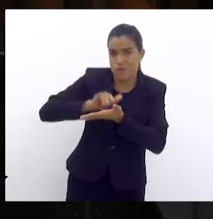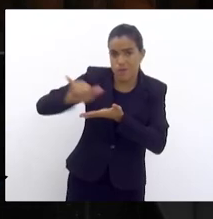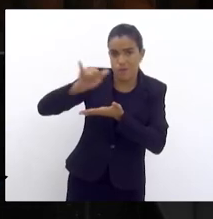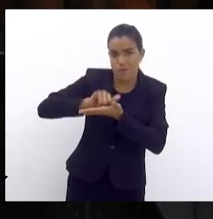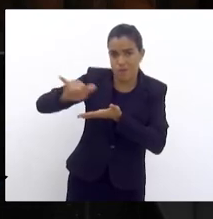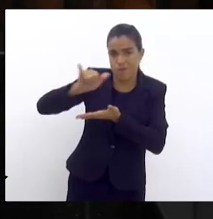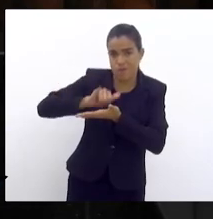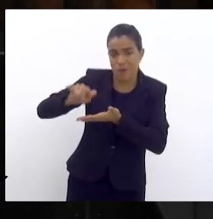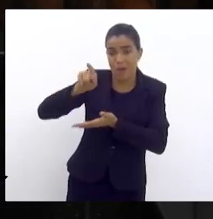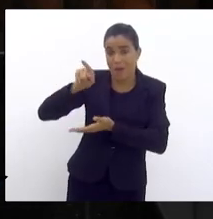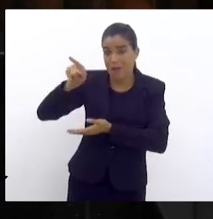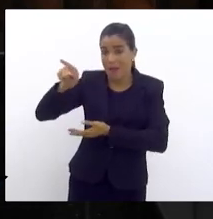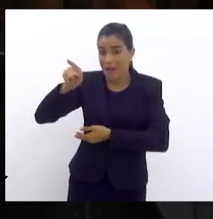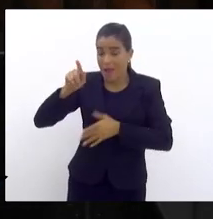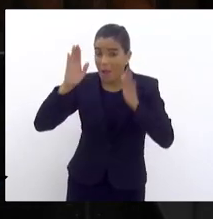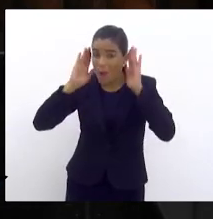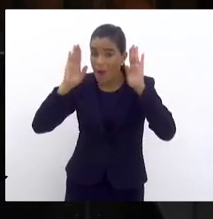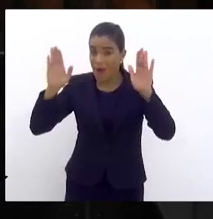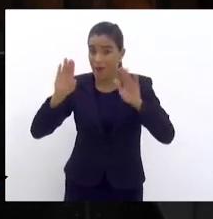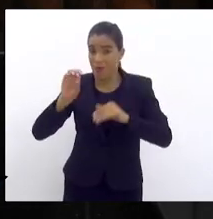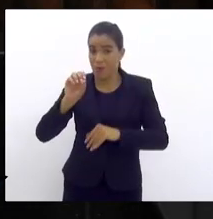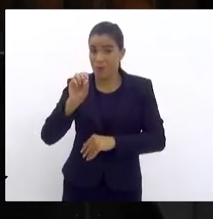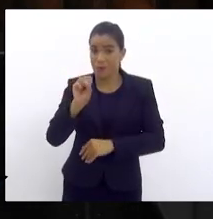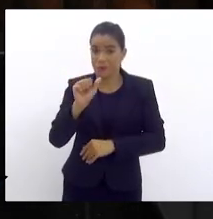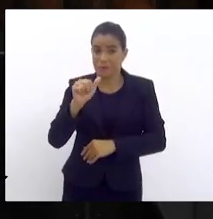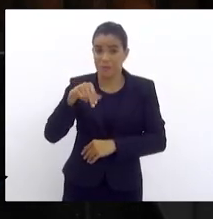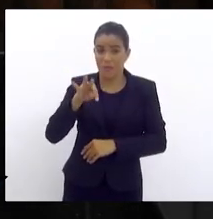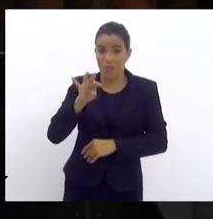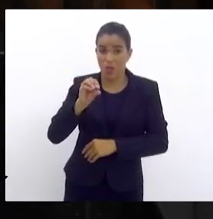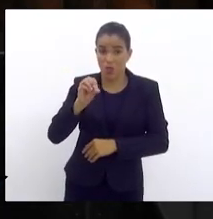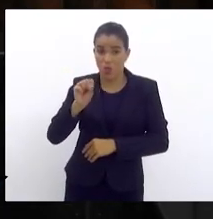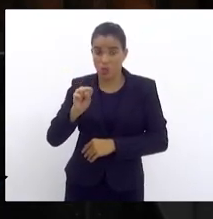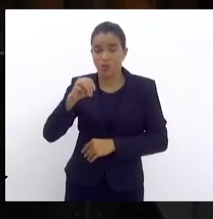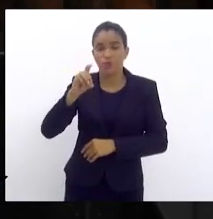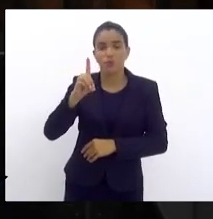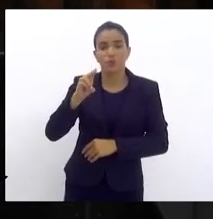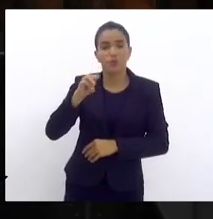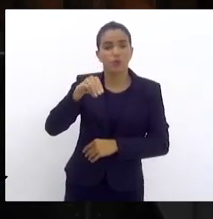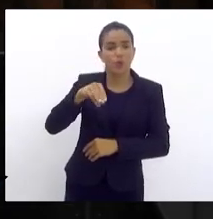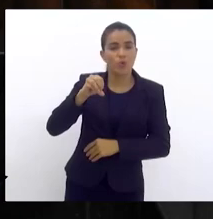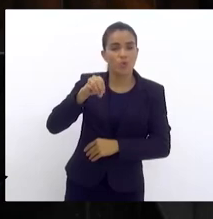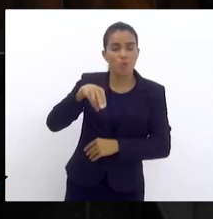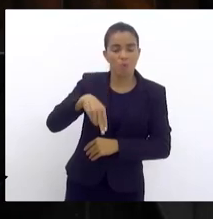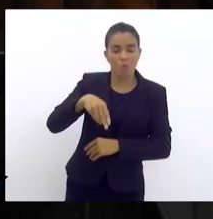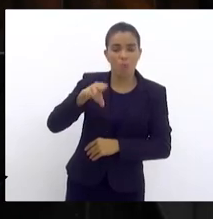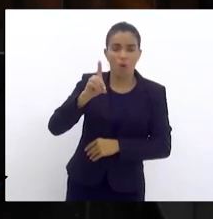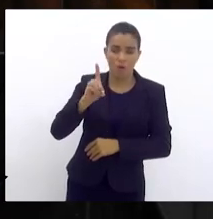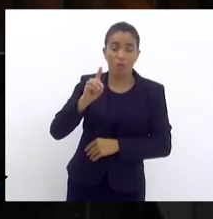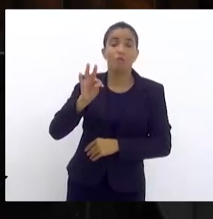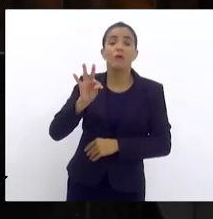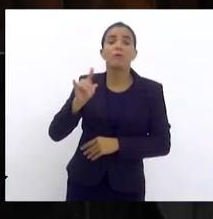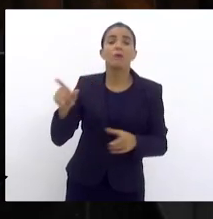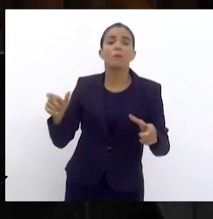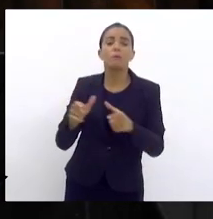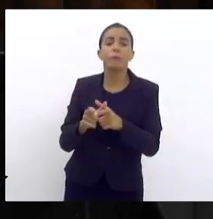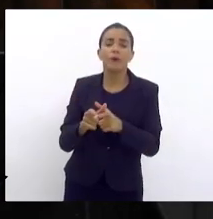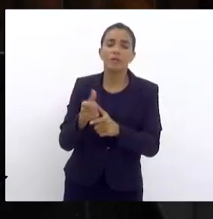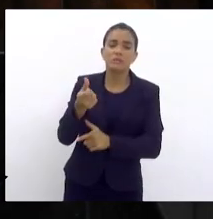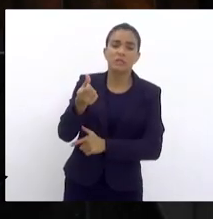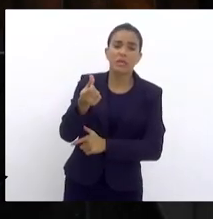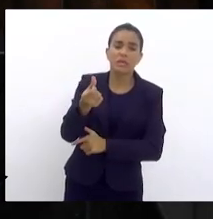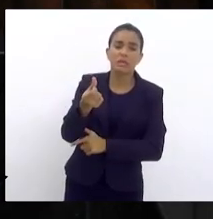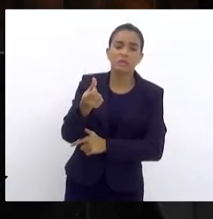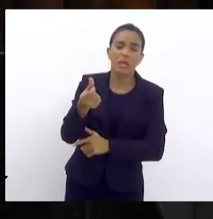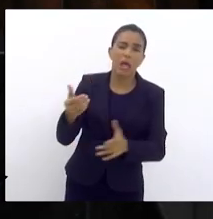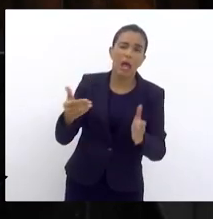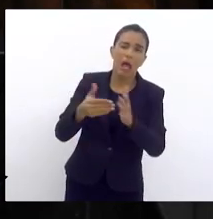do Aeroporto Santos Dumont para o número que pode ser Entre seis